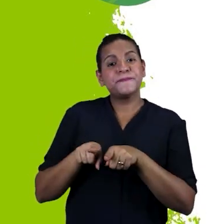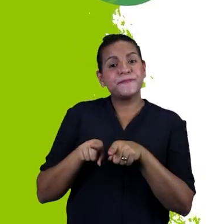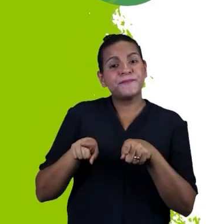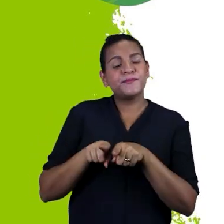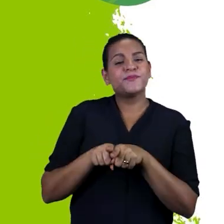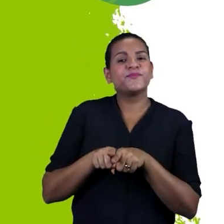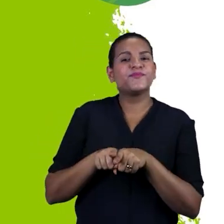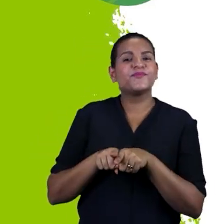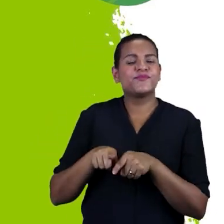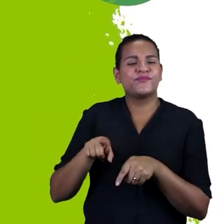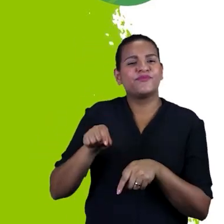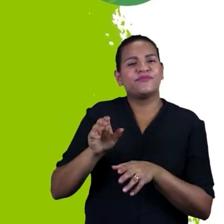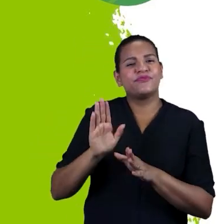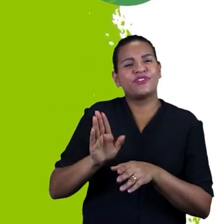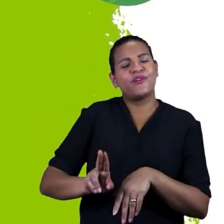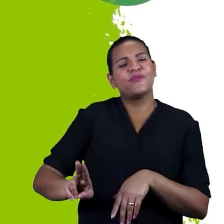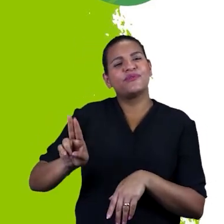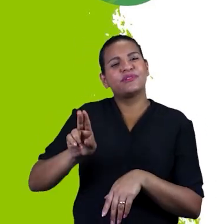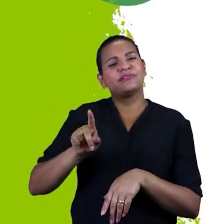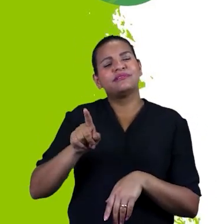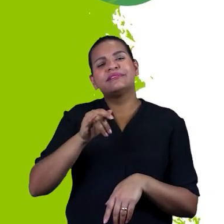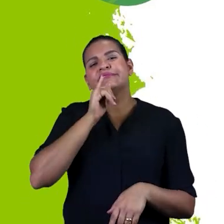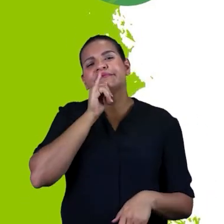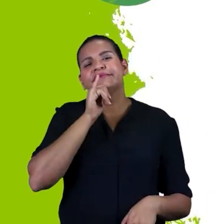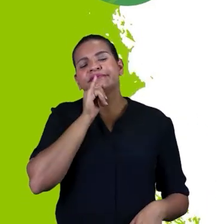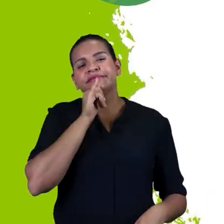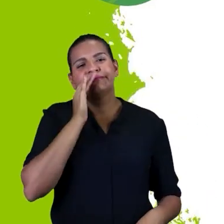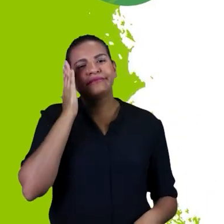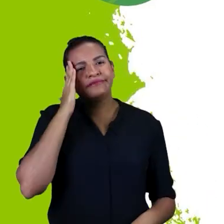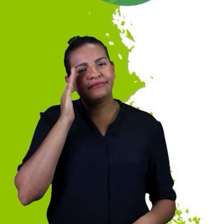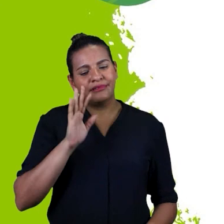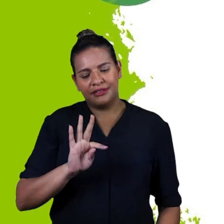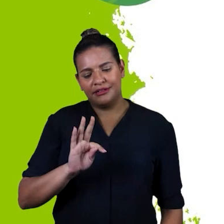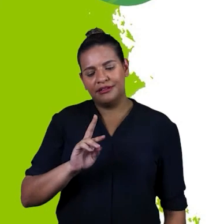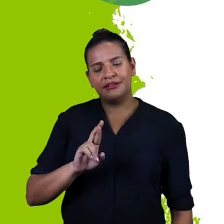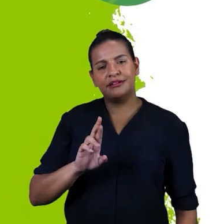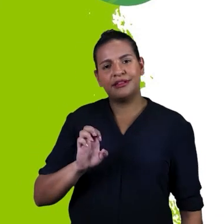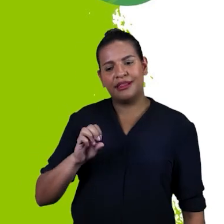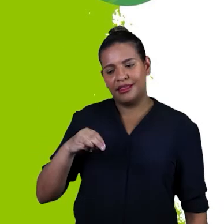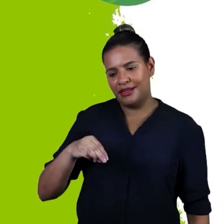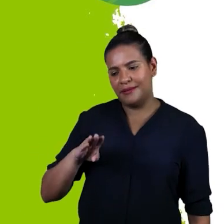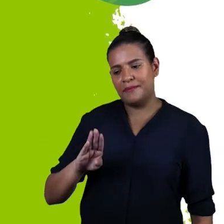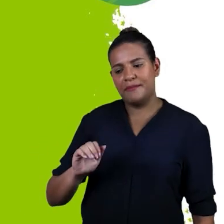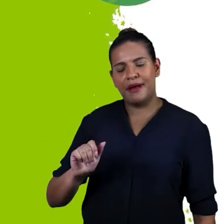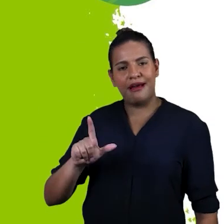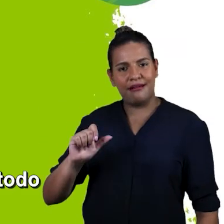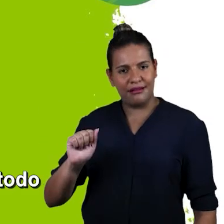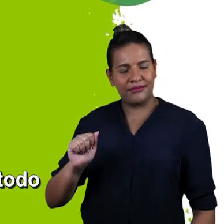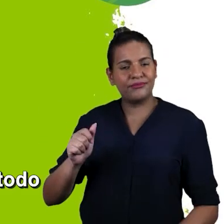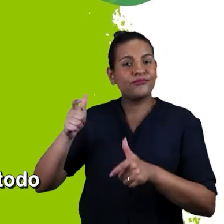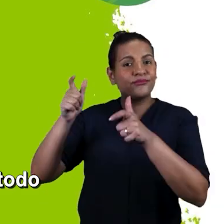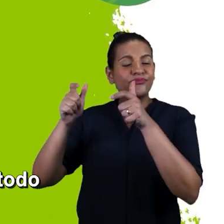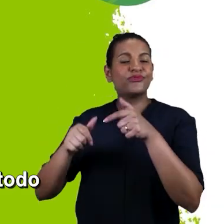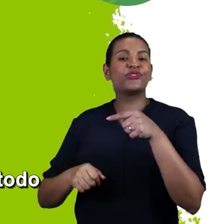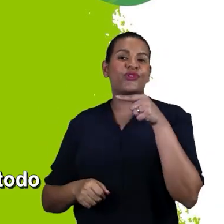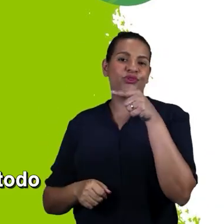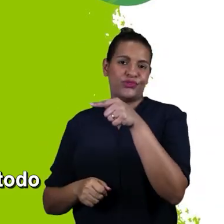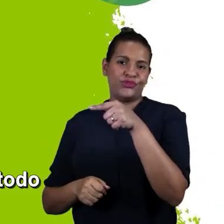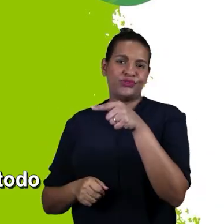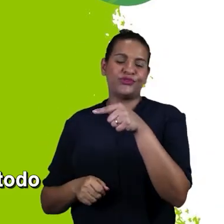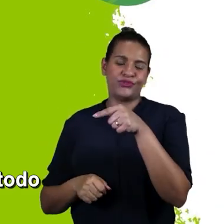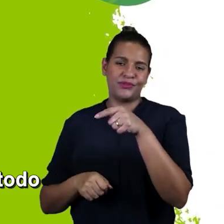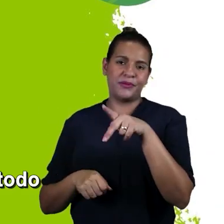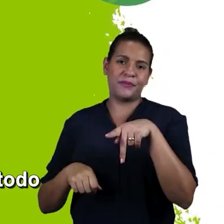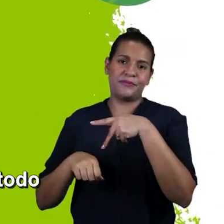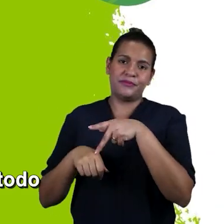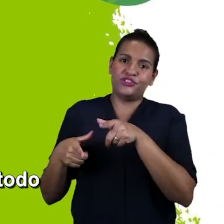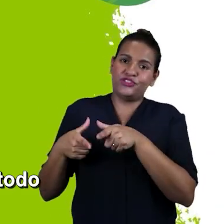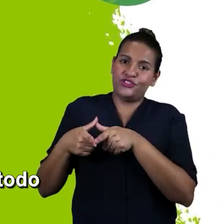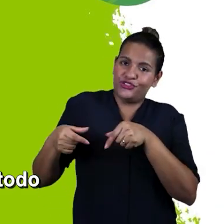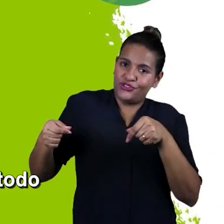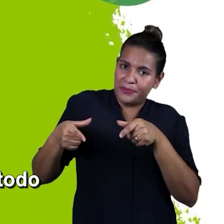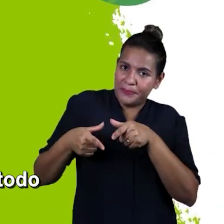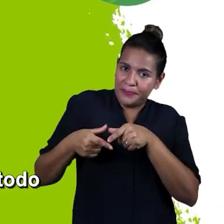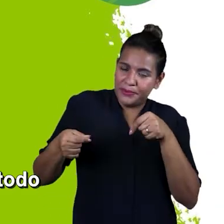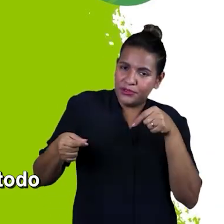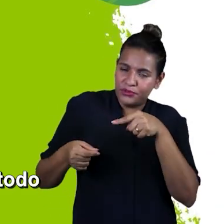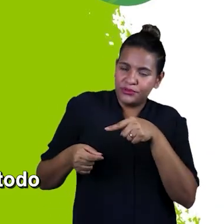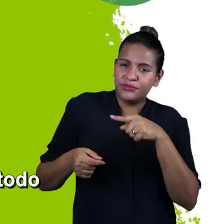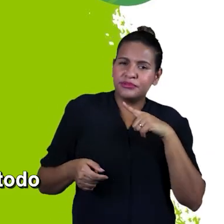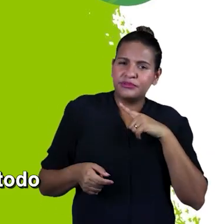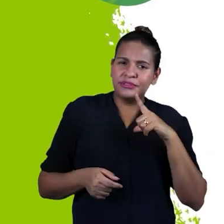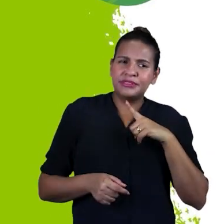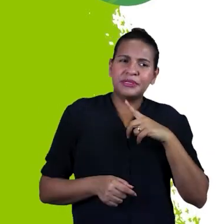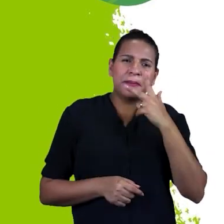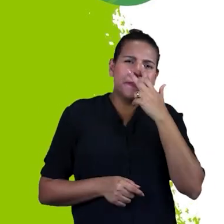exemplo, um trem-bala, né? Que pelo menos é muito usado no Japão. Você consegue percorrer o Japão todo em 3 horas. Isso